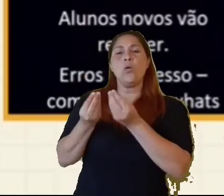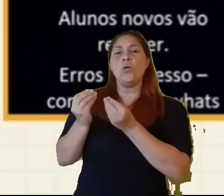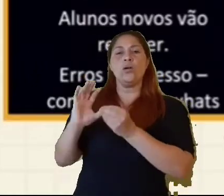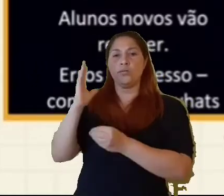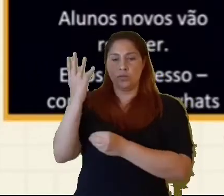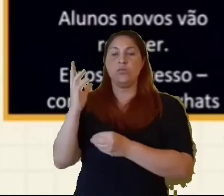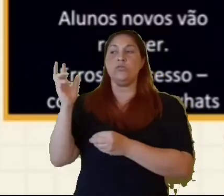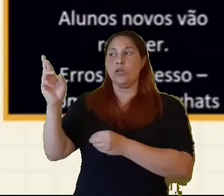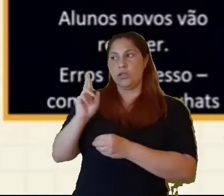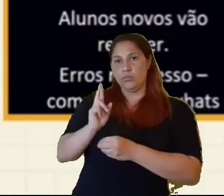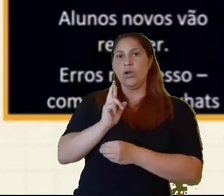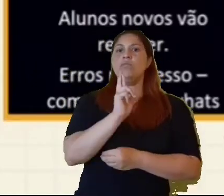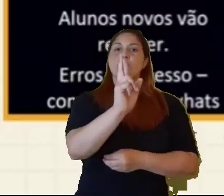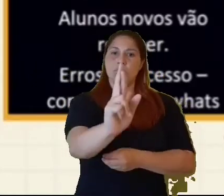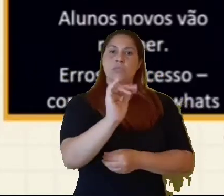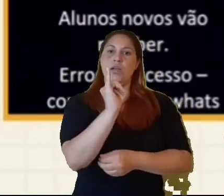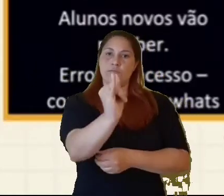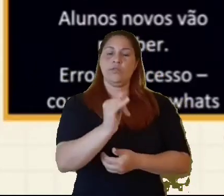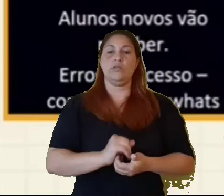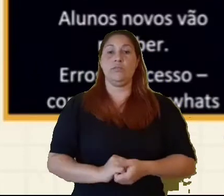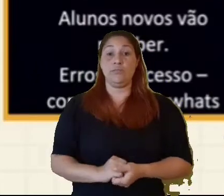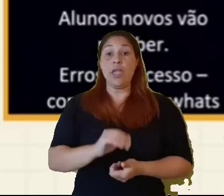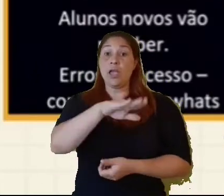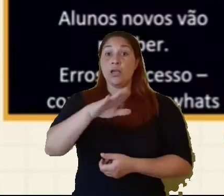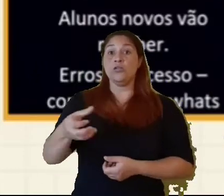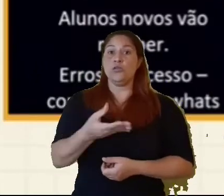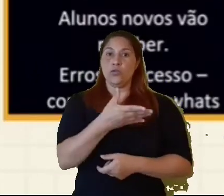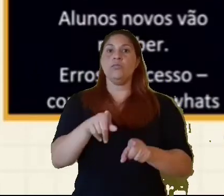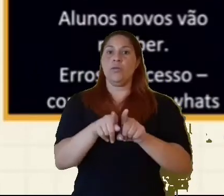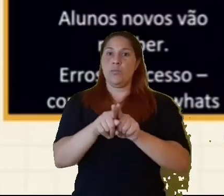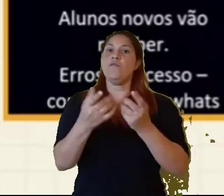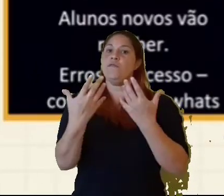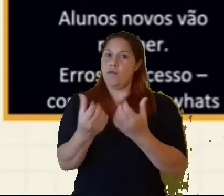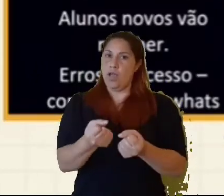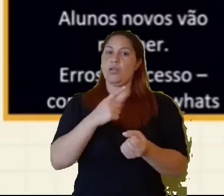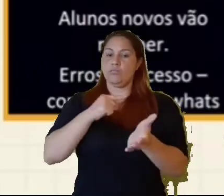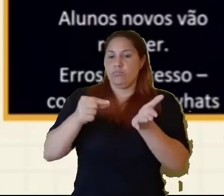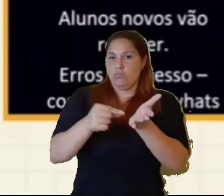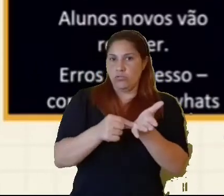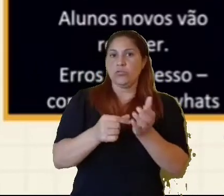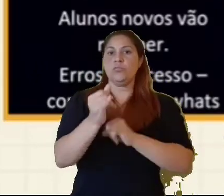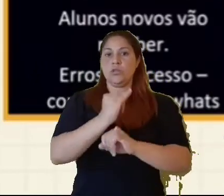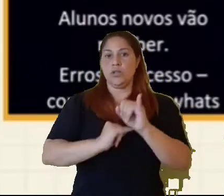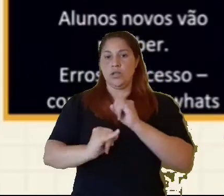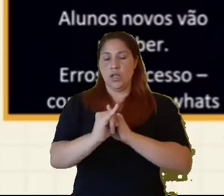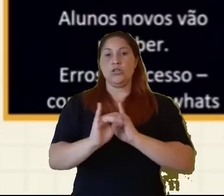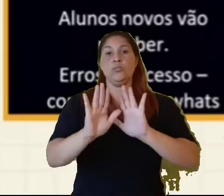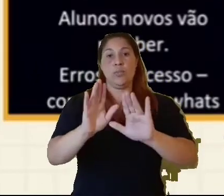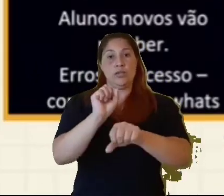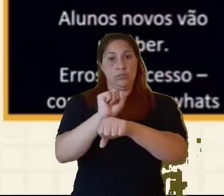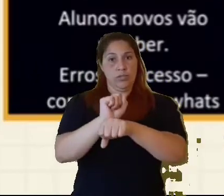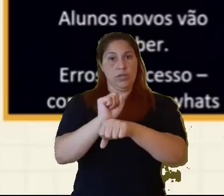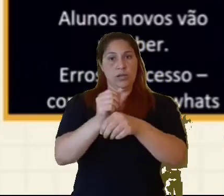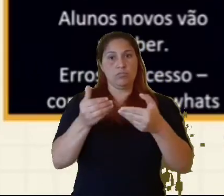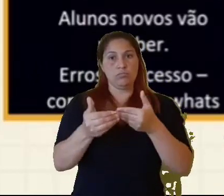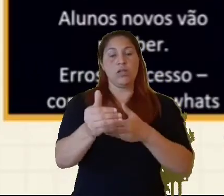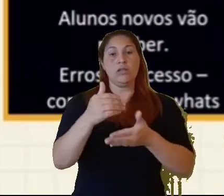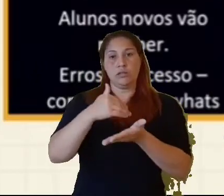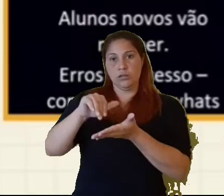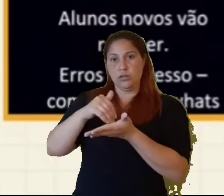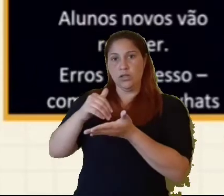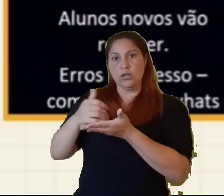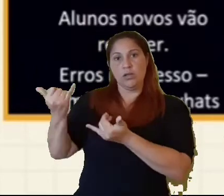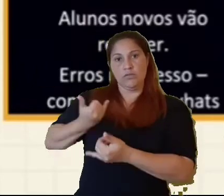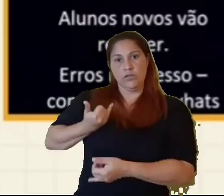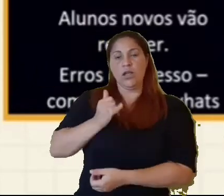resposta, passa para vocês. Os alunos novos vão receber em breve. Tem que esperar um pouquinho, assim que a Secretaria de